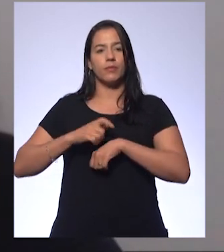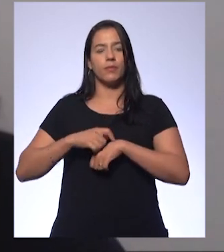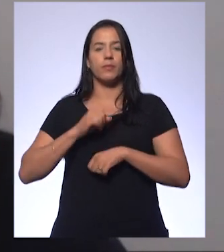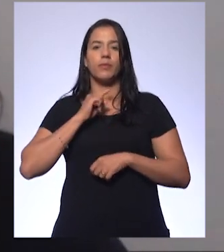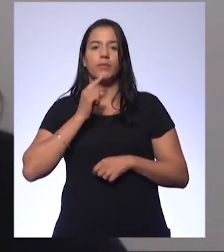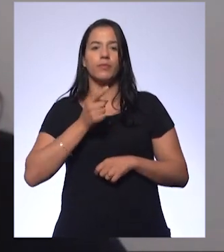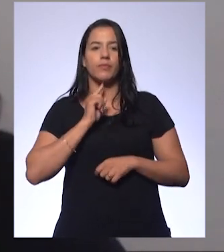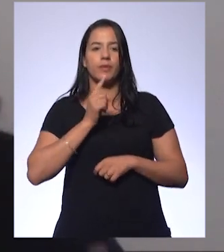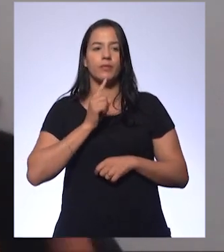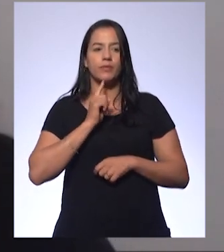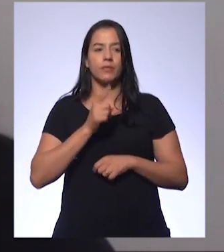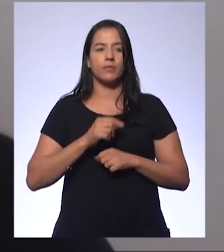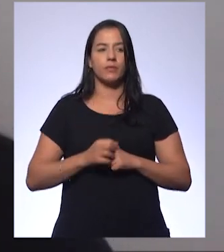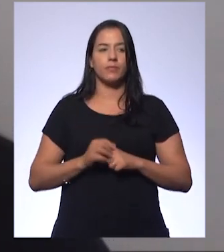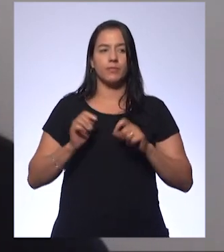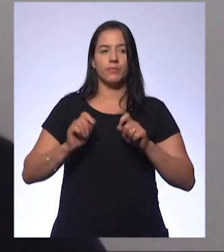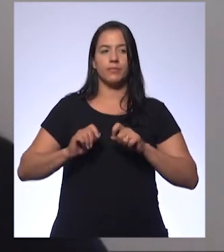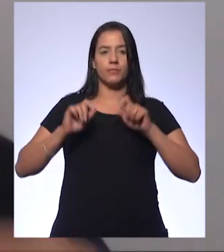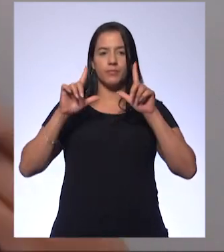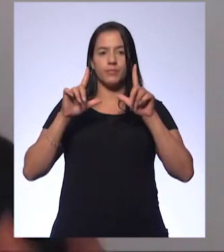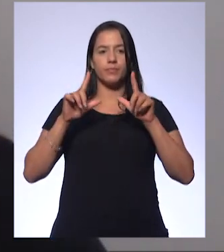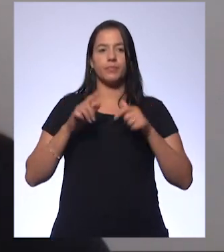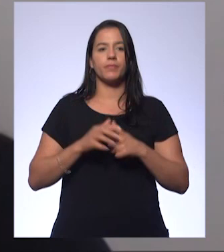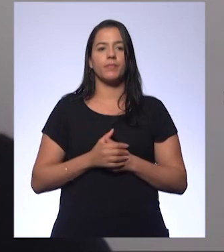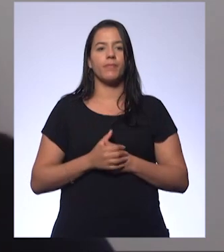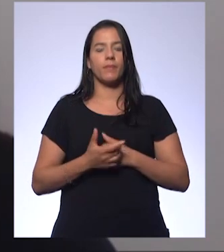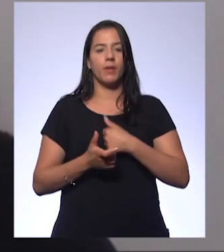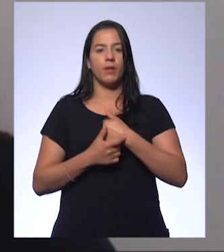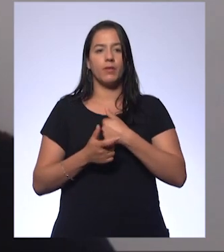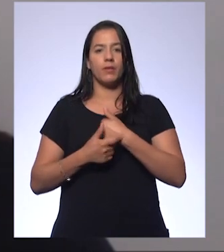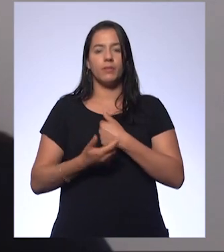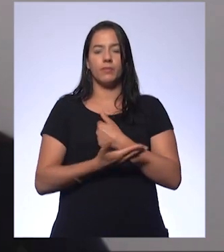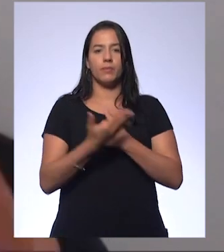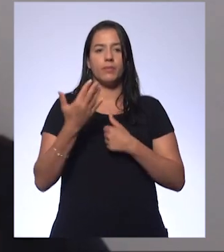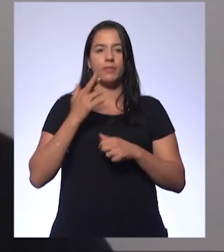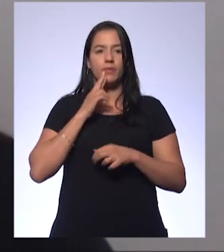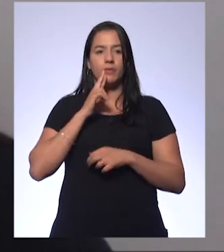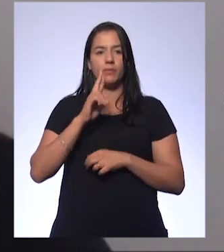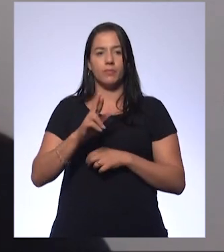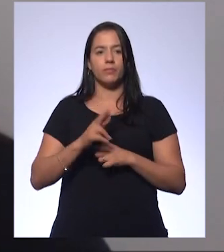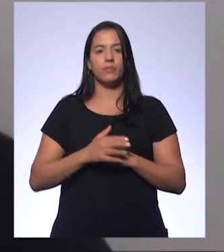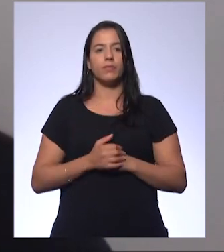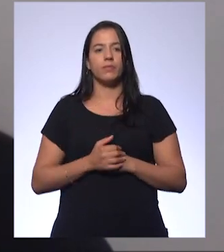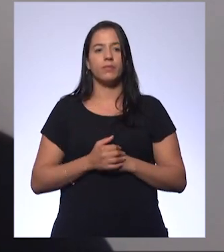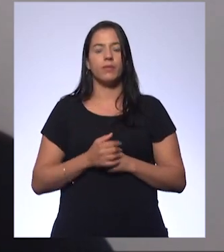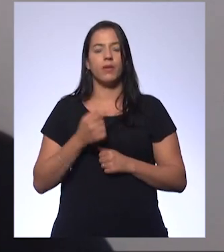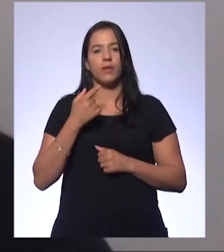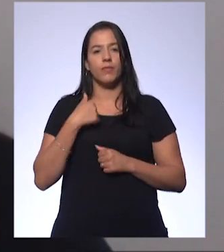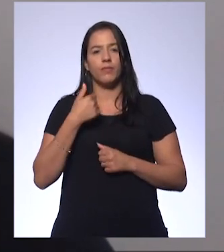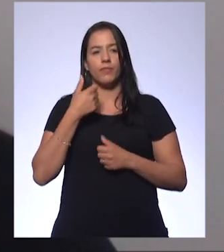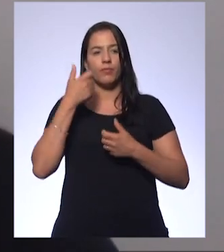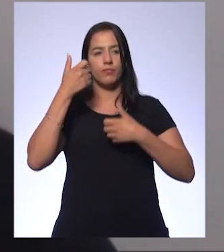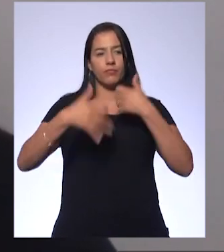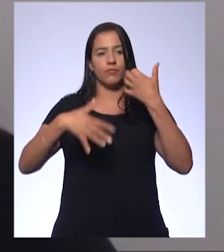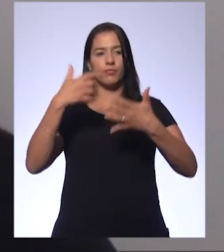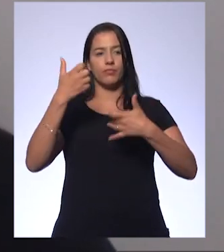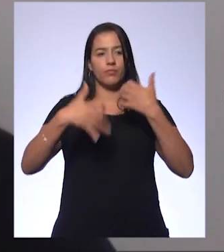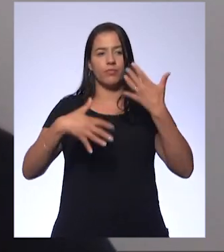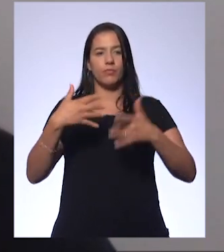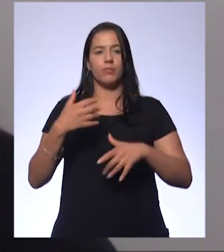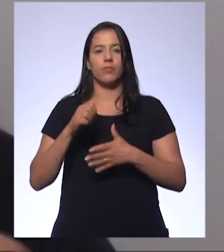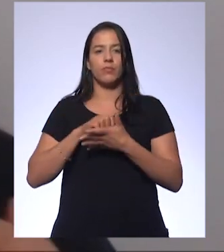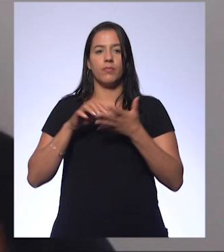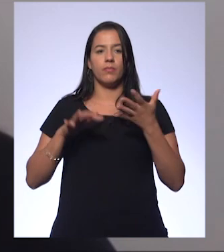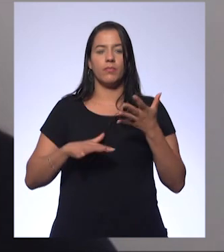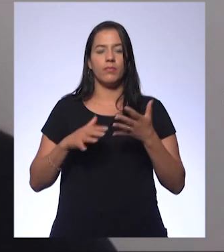não vai conseguir né, dar o tempo suficiente para vocês resolverem. Então, eu vou comentar aqui a